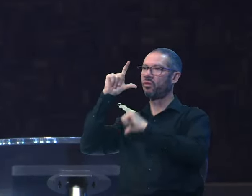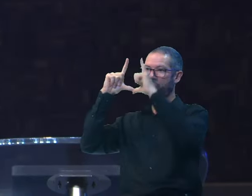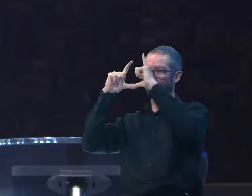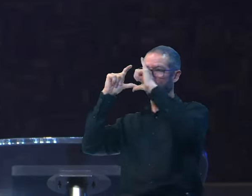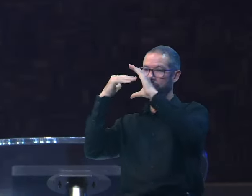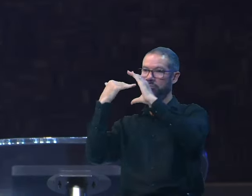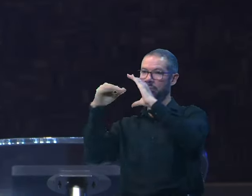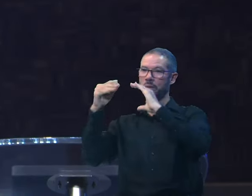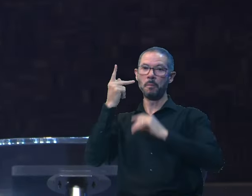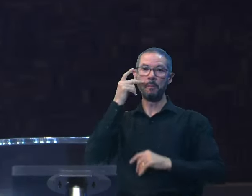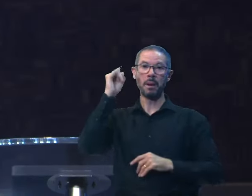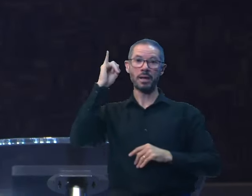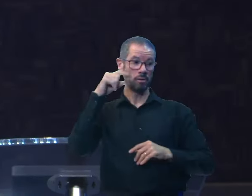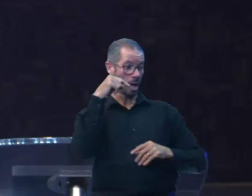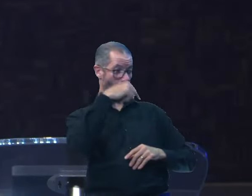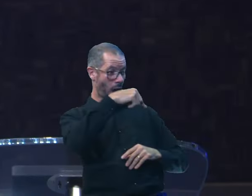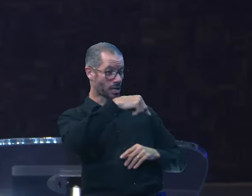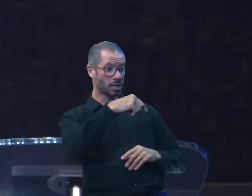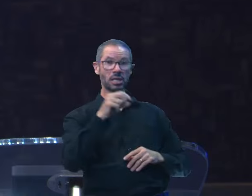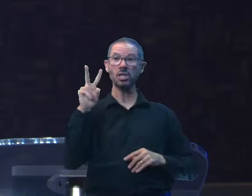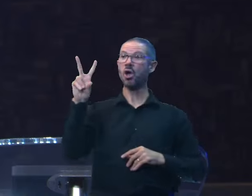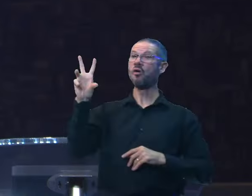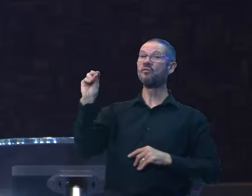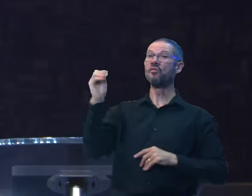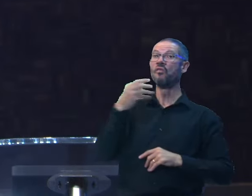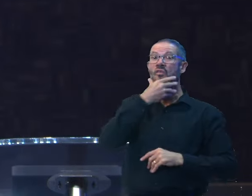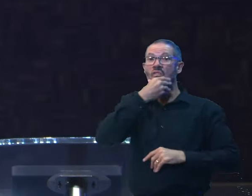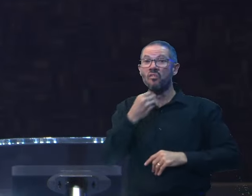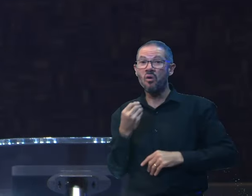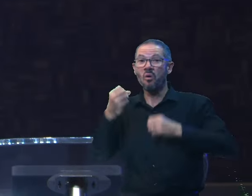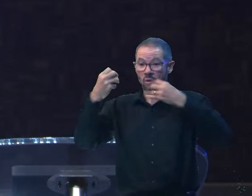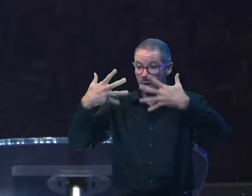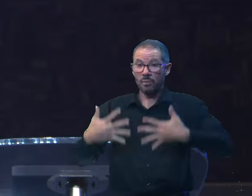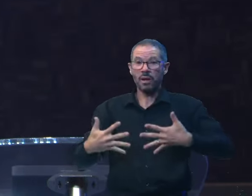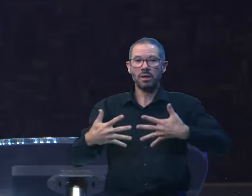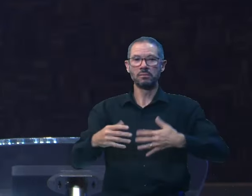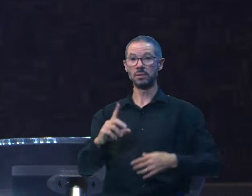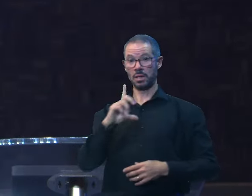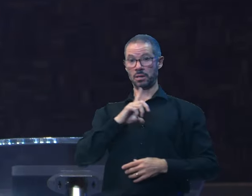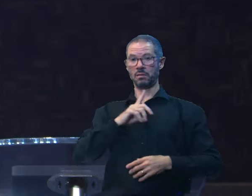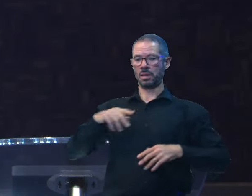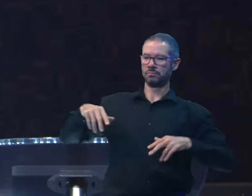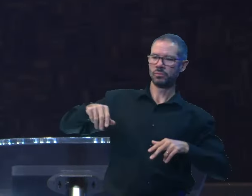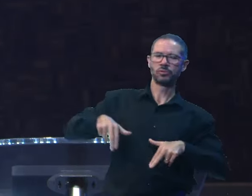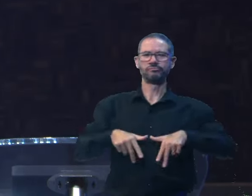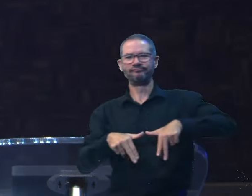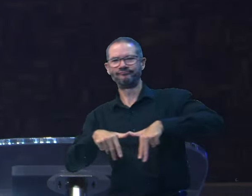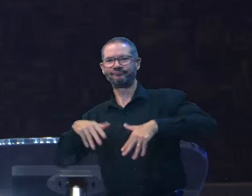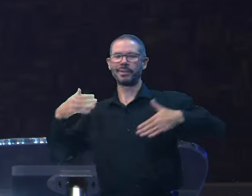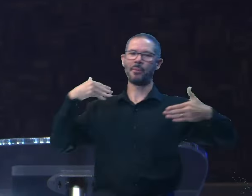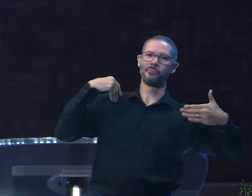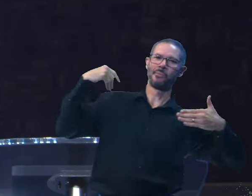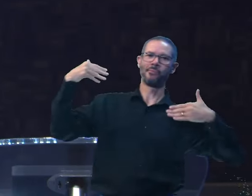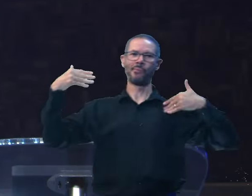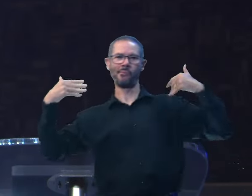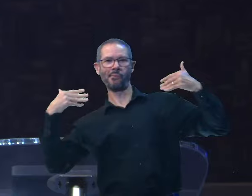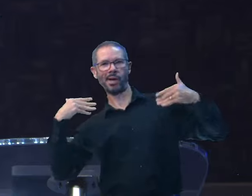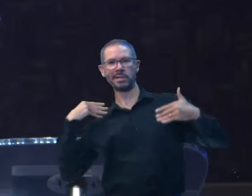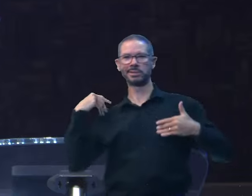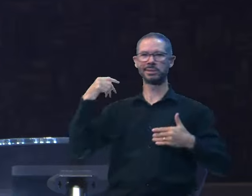Mostrar: pai, aqui ó, vive meu avô e tal. Beleza. Tivemos o nosso passeio. E